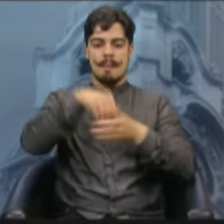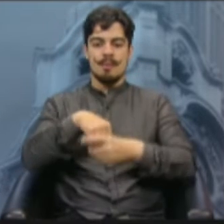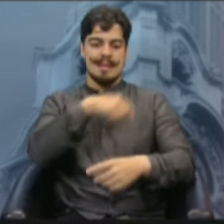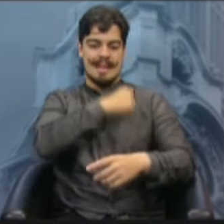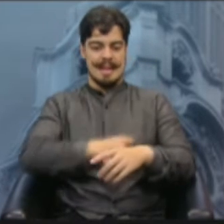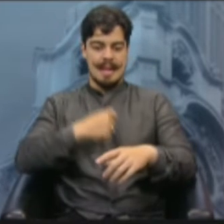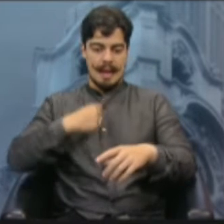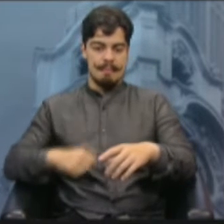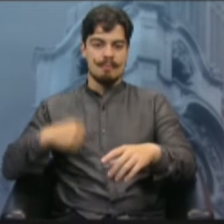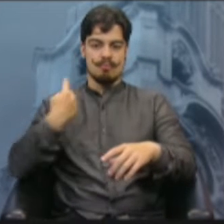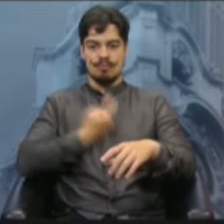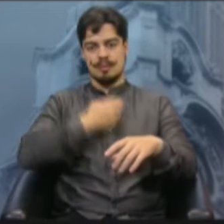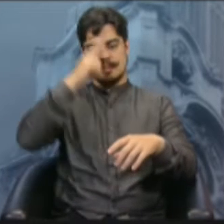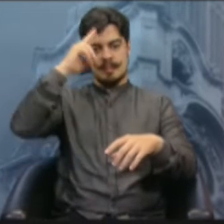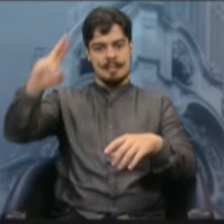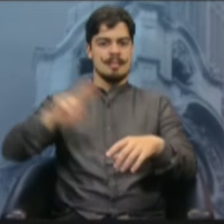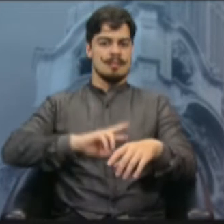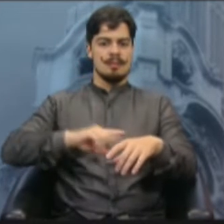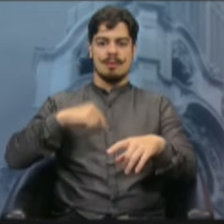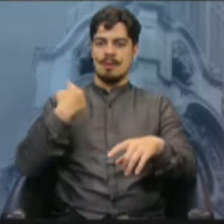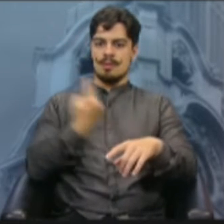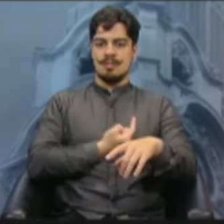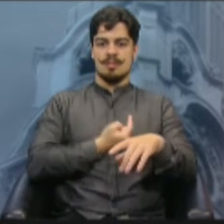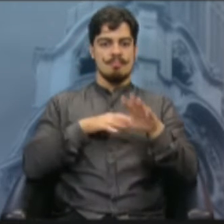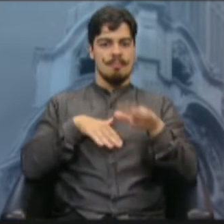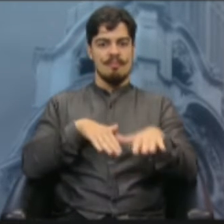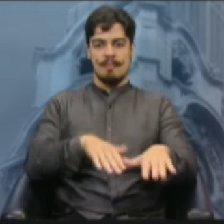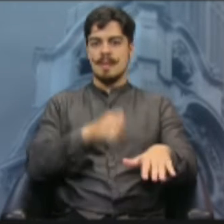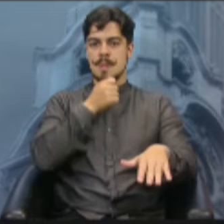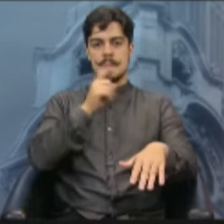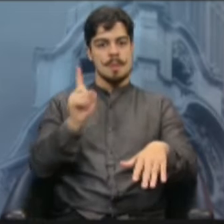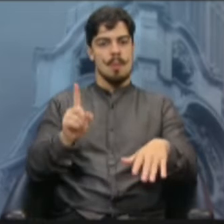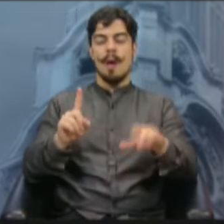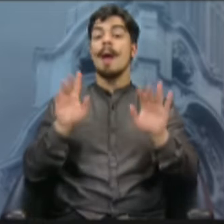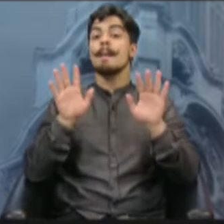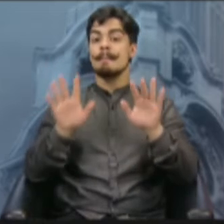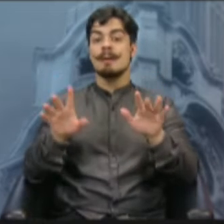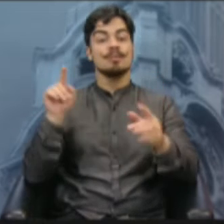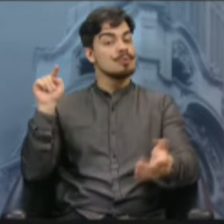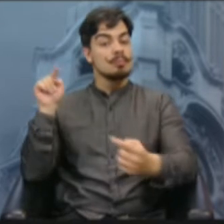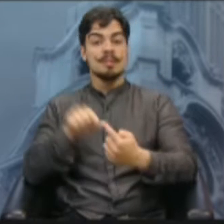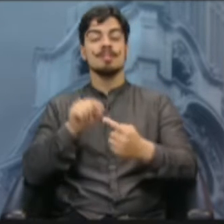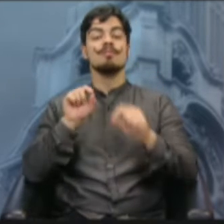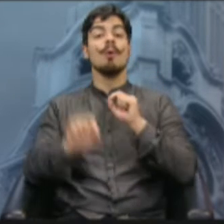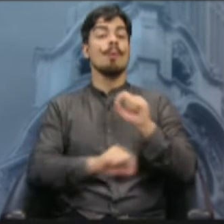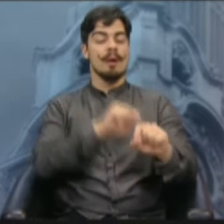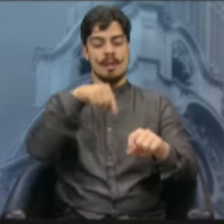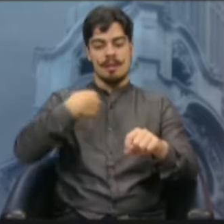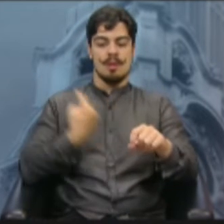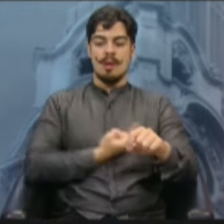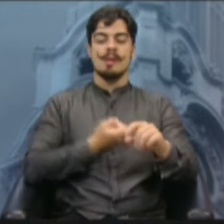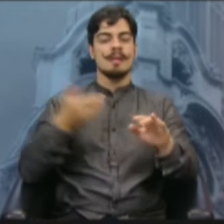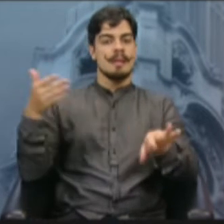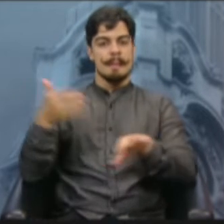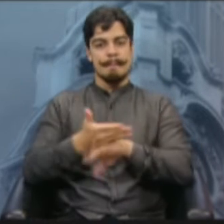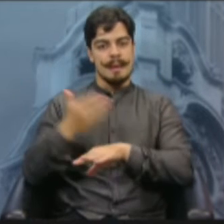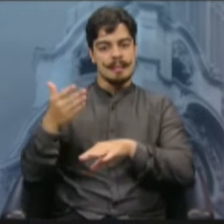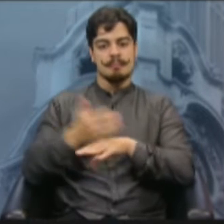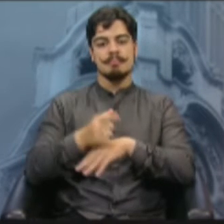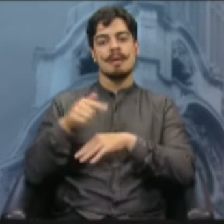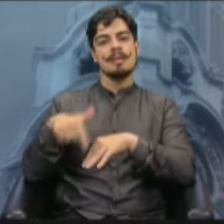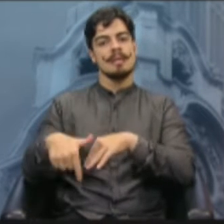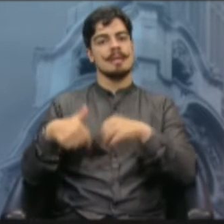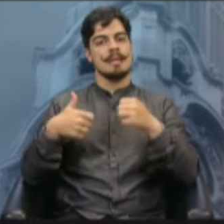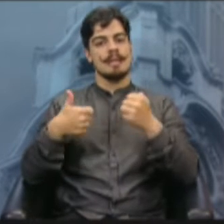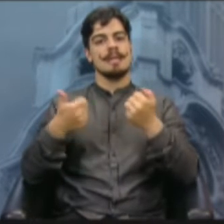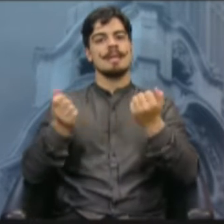Grêmio enquanto direção, né, nosso movimento não está na direção do clube, mas que vem aqui como participante dessa audiência pública defender